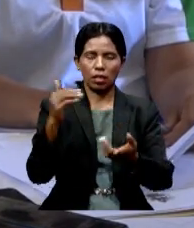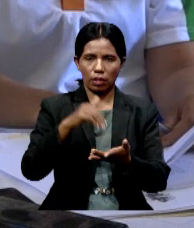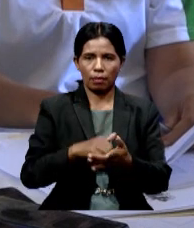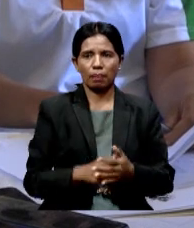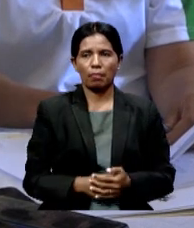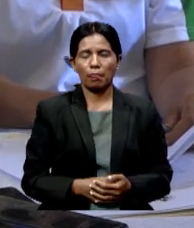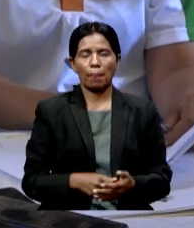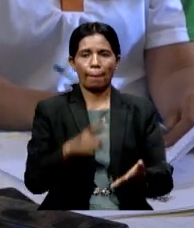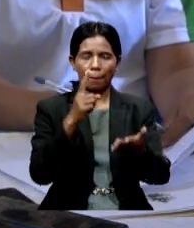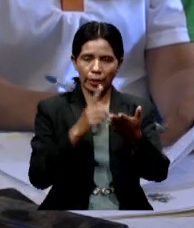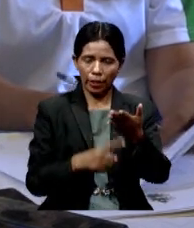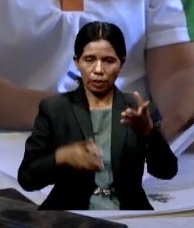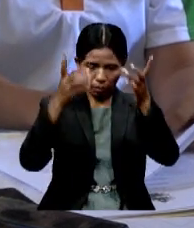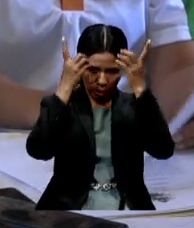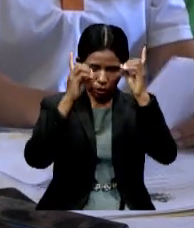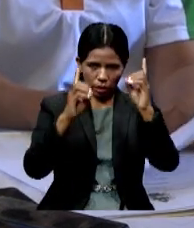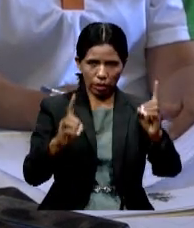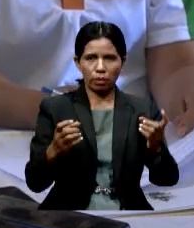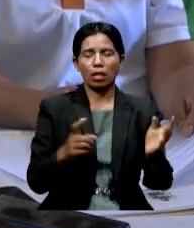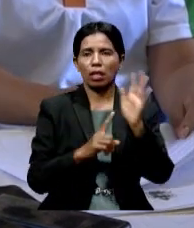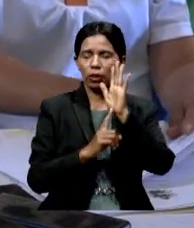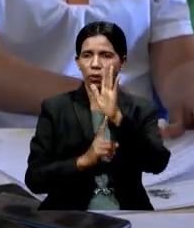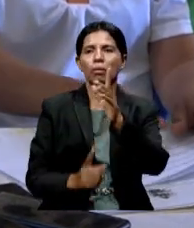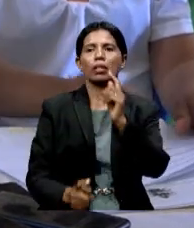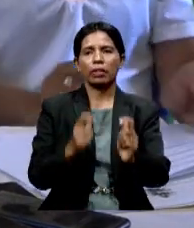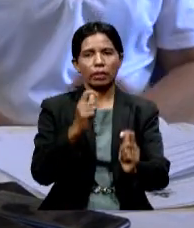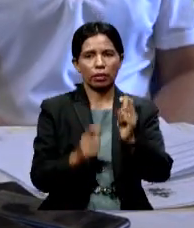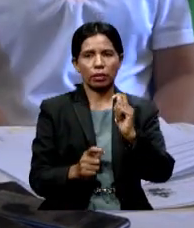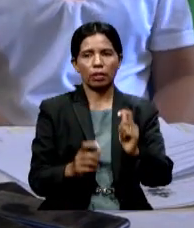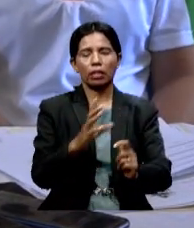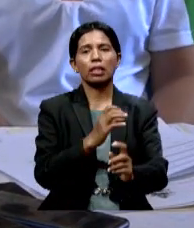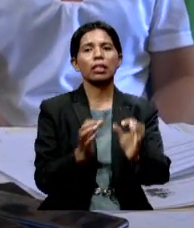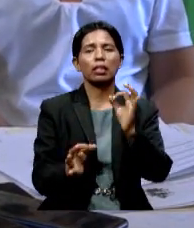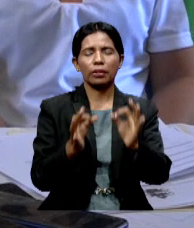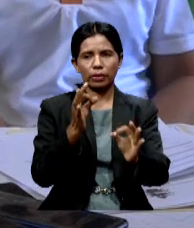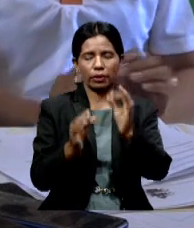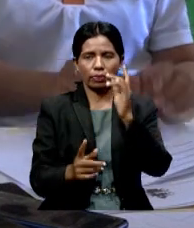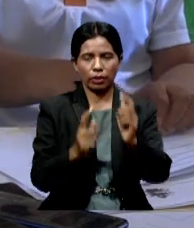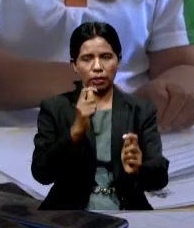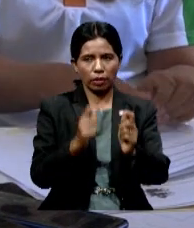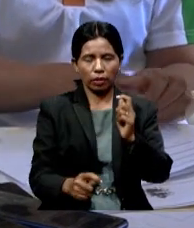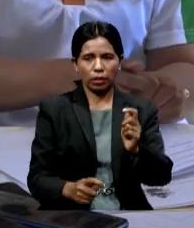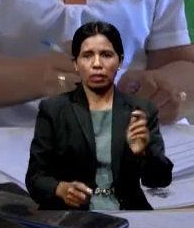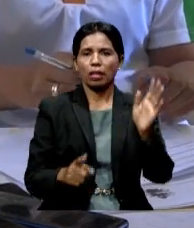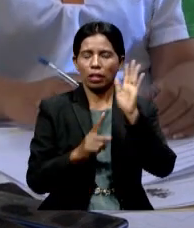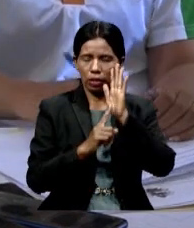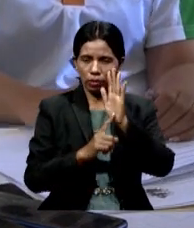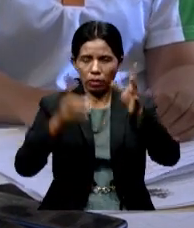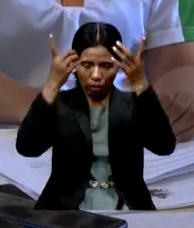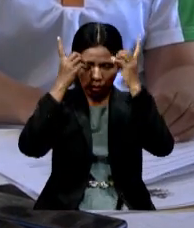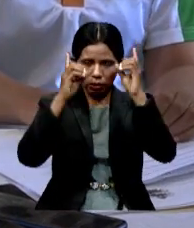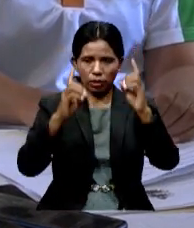se decide, Tiana, e depois a Tote ao tribunal. Se tribunal sai de decisão saída